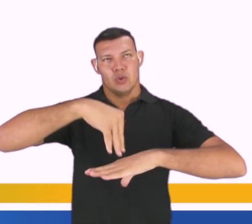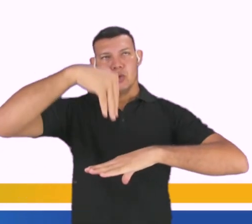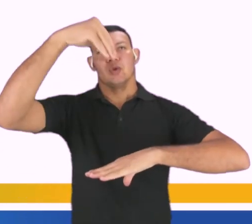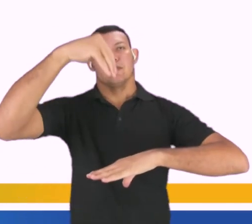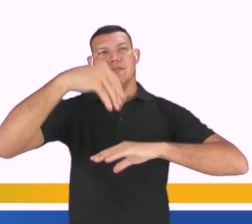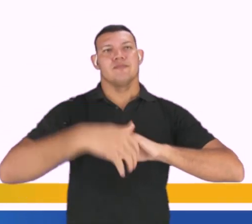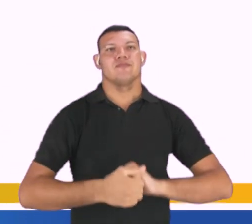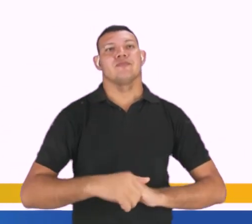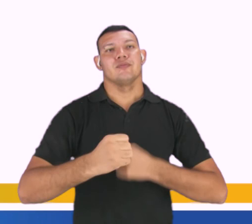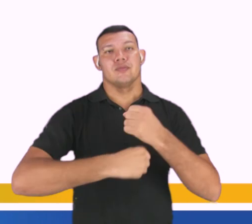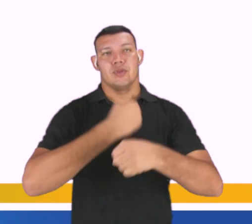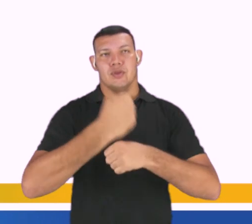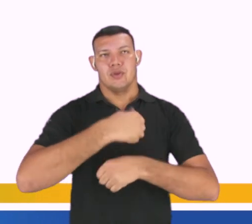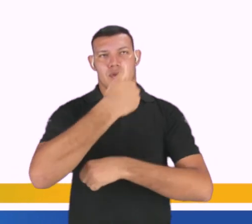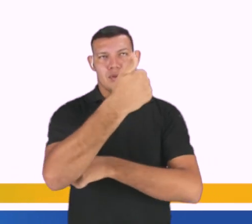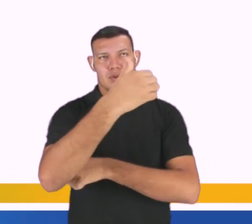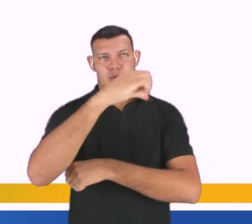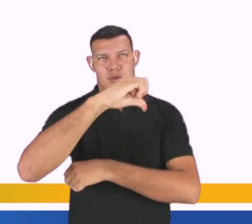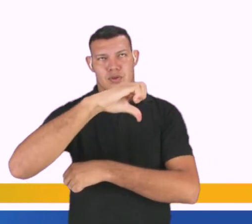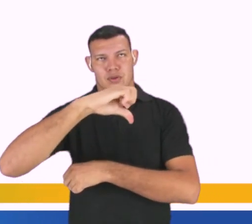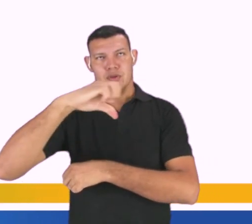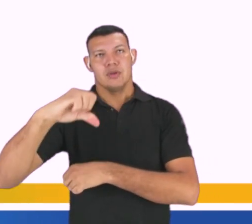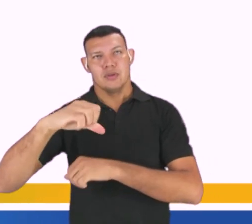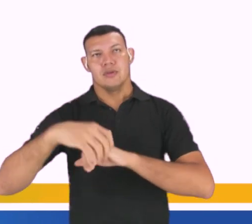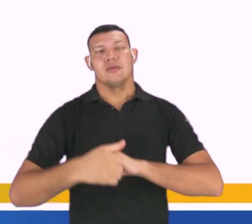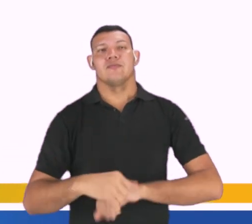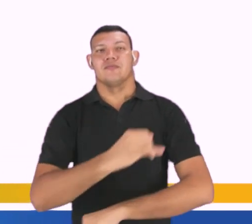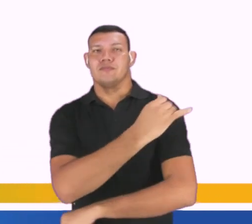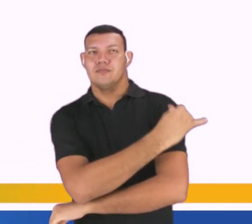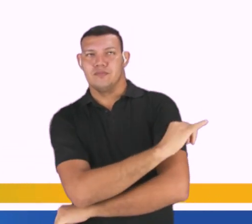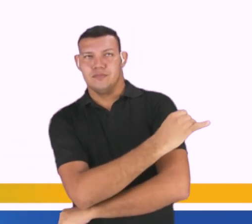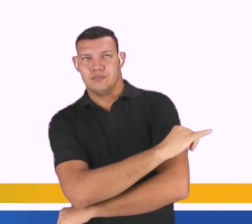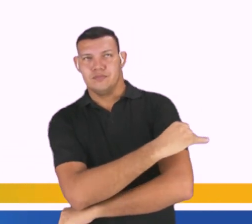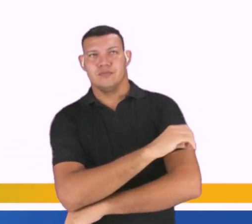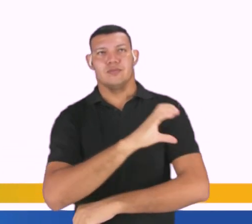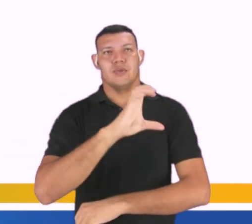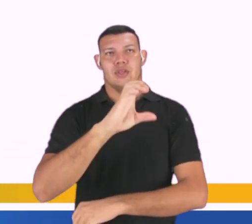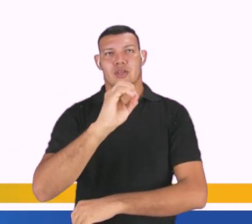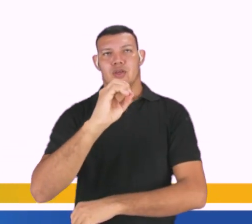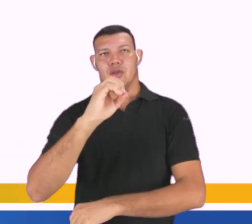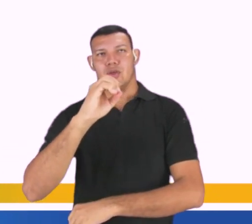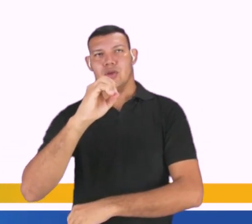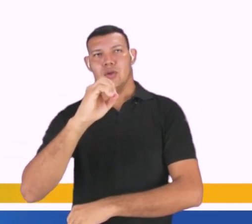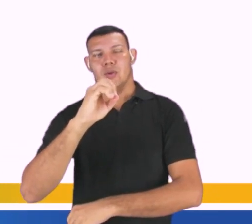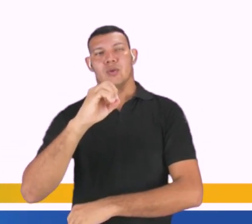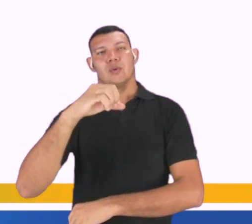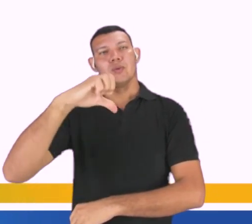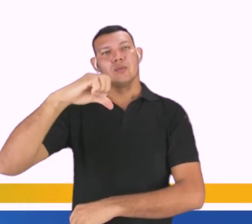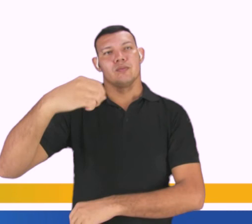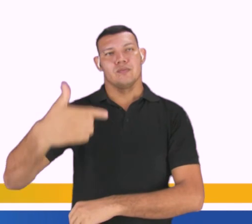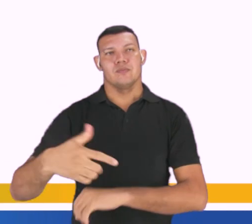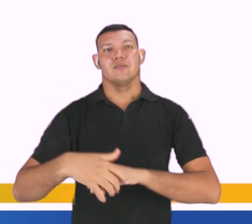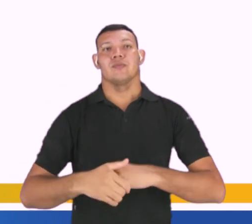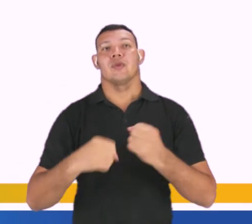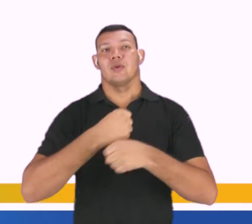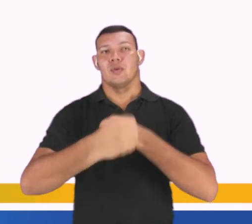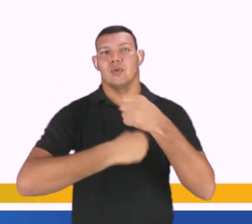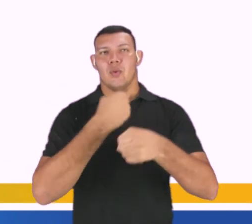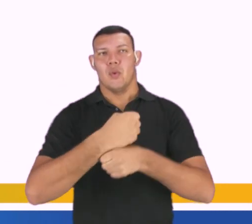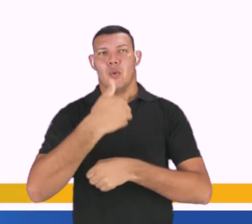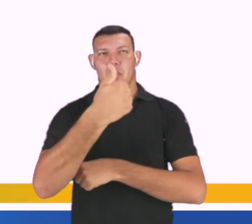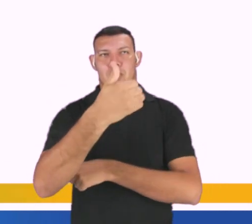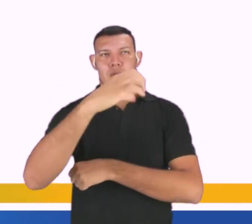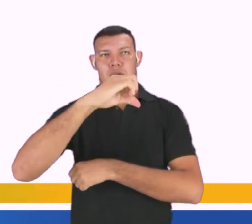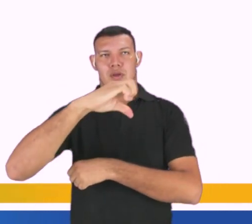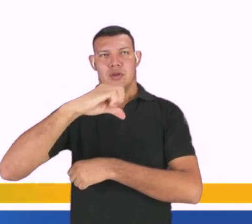Em 1992, a chamada Eco 92, realizada no Rio de Janeiro. 1997 teve a de